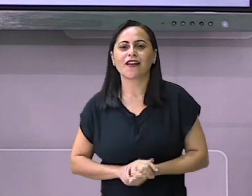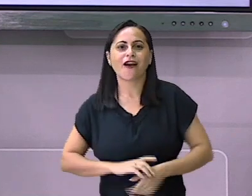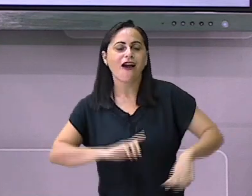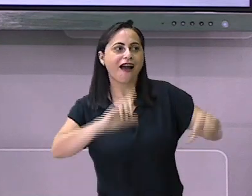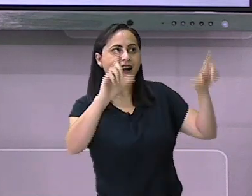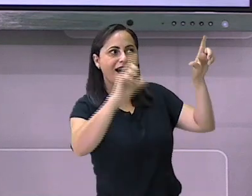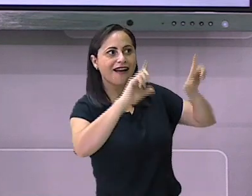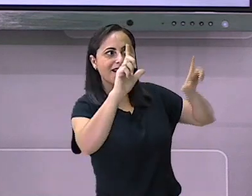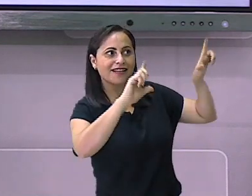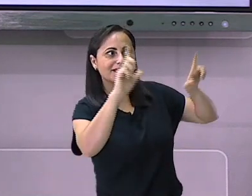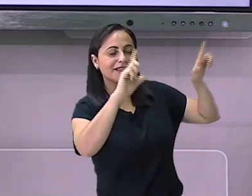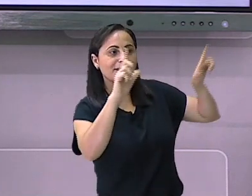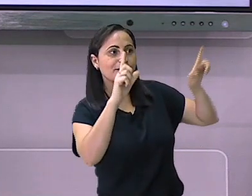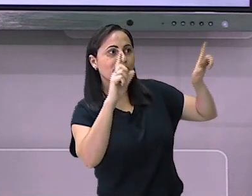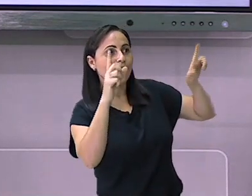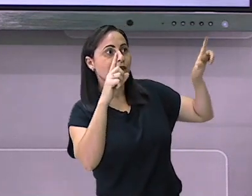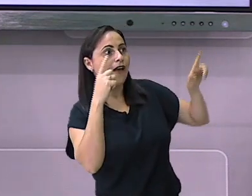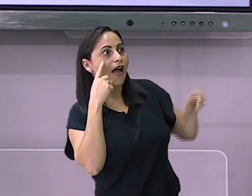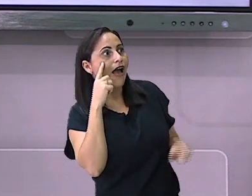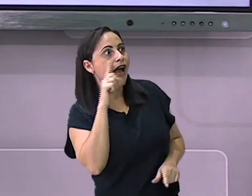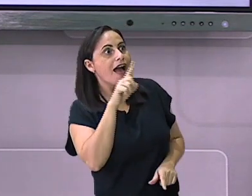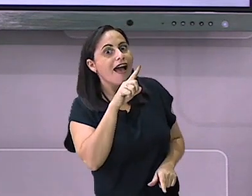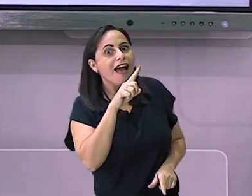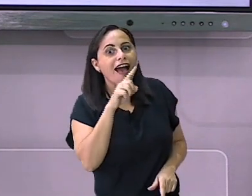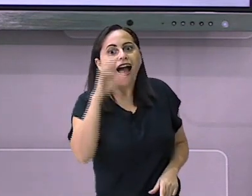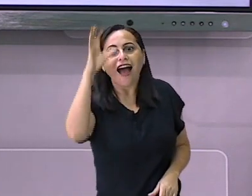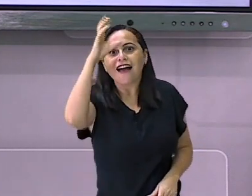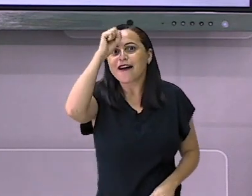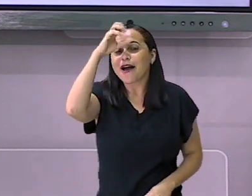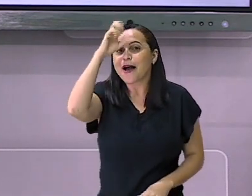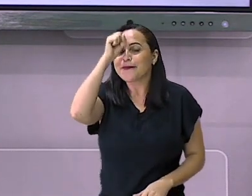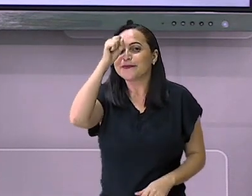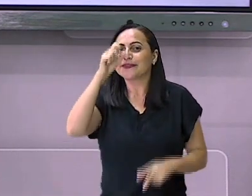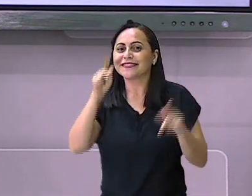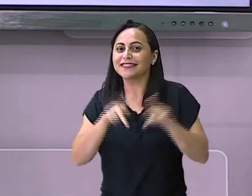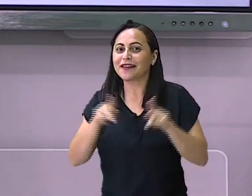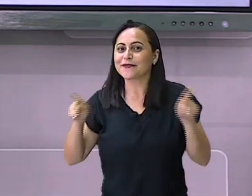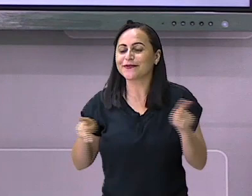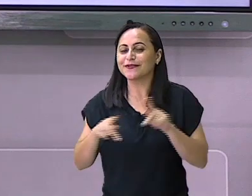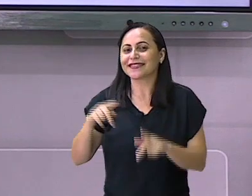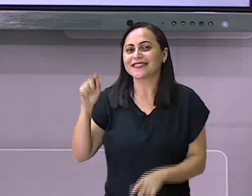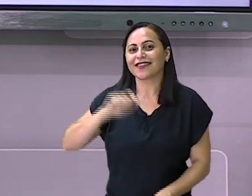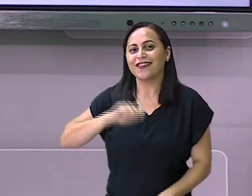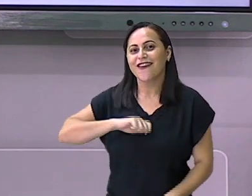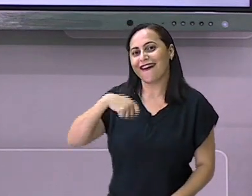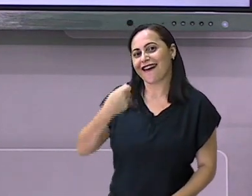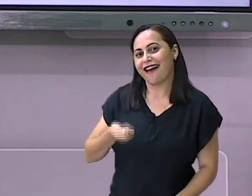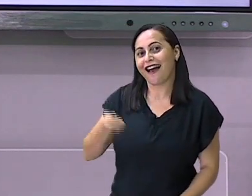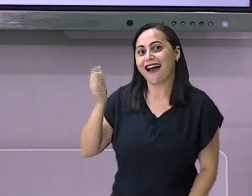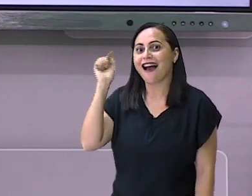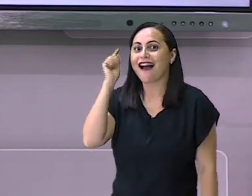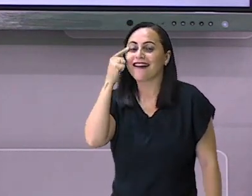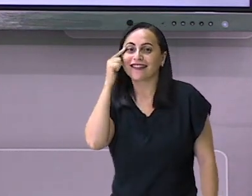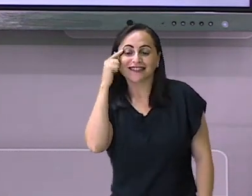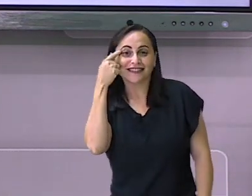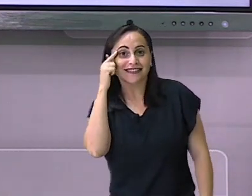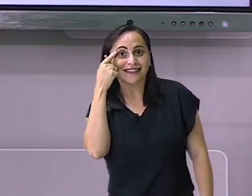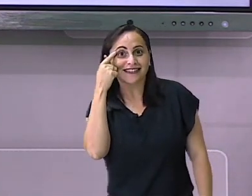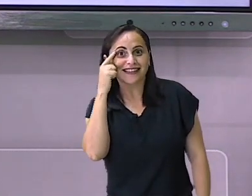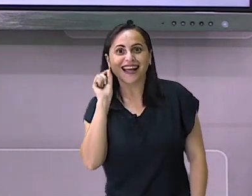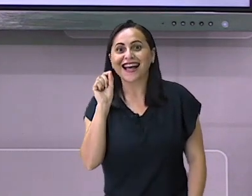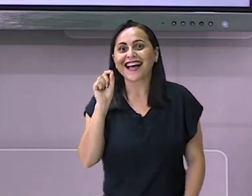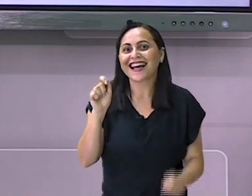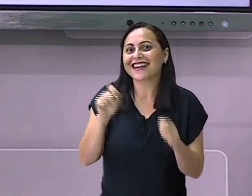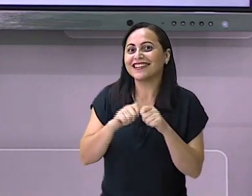Liguei a TV para aprender com a professora Luciene o que vamos fazer.